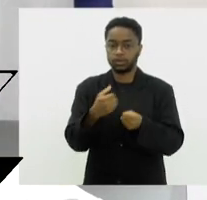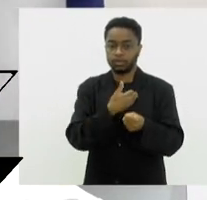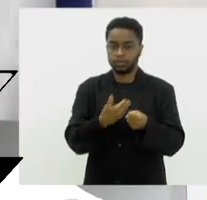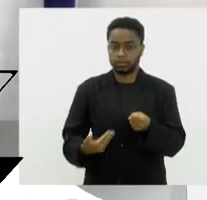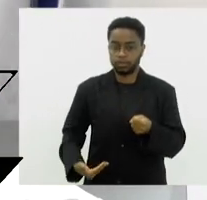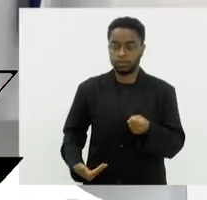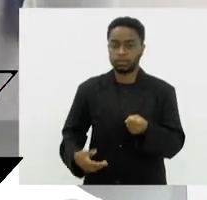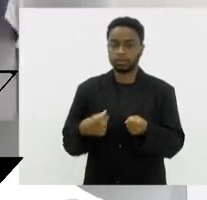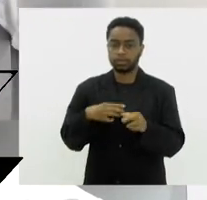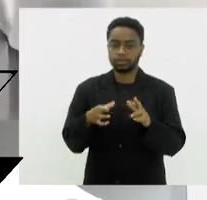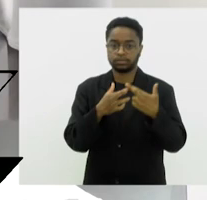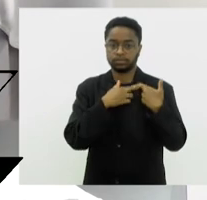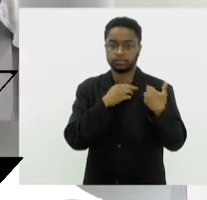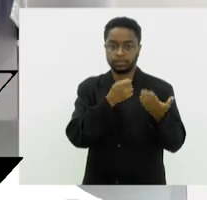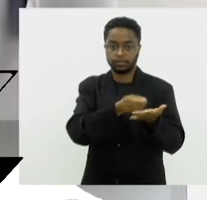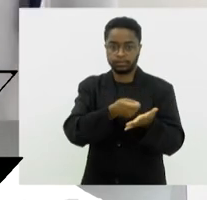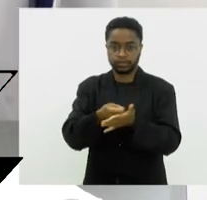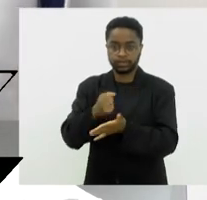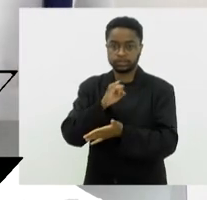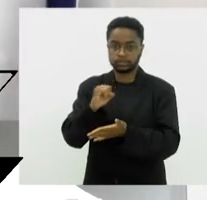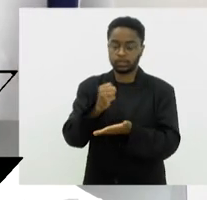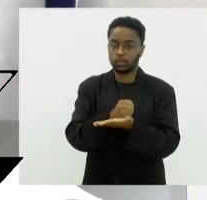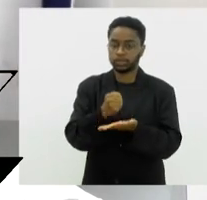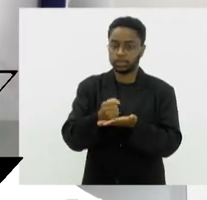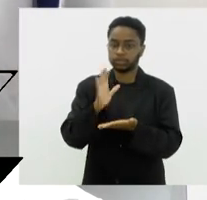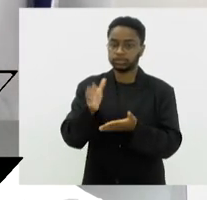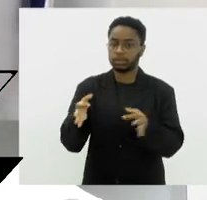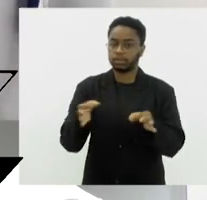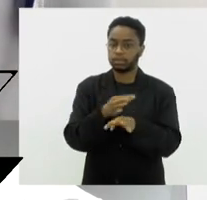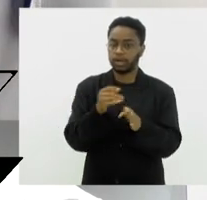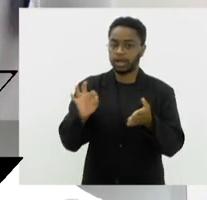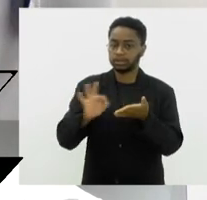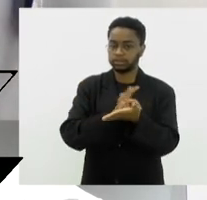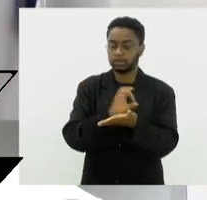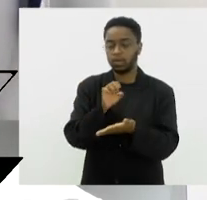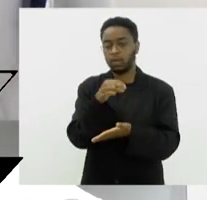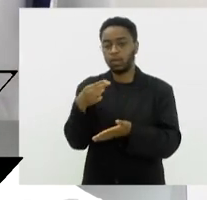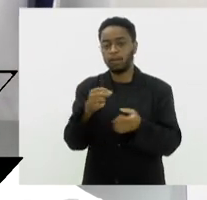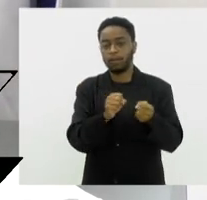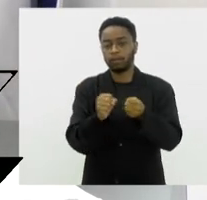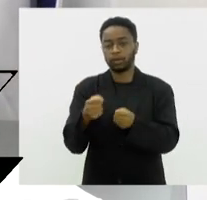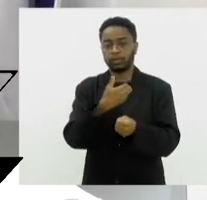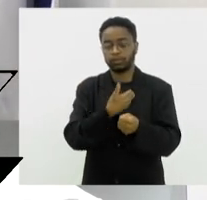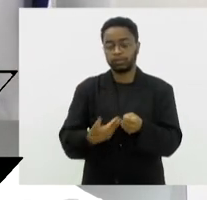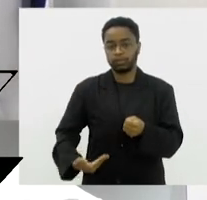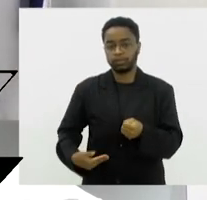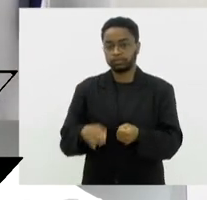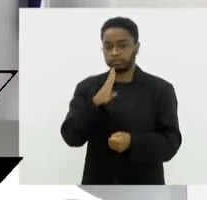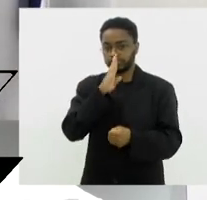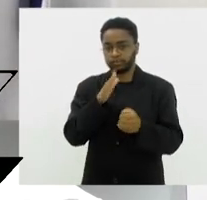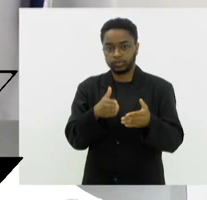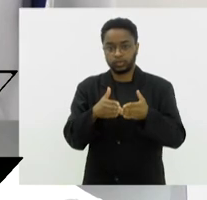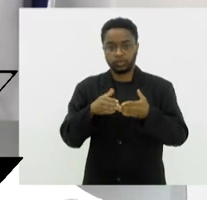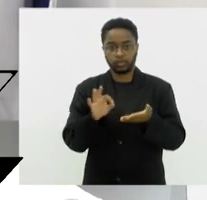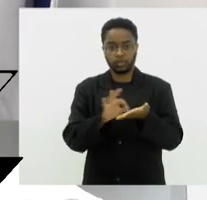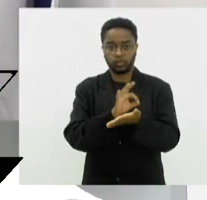realizar pagamentos, caso o contrato já tenha sido assinado, ou que o poder público se abstenha de